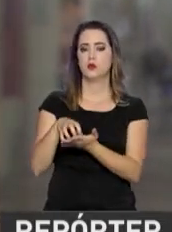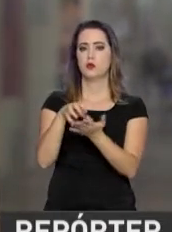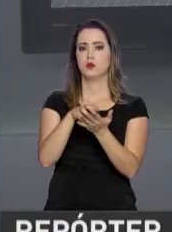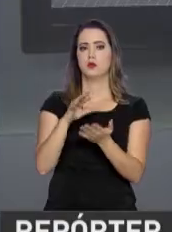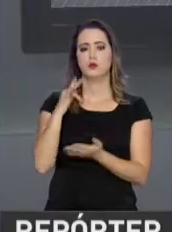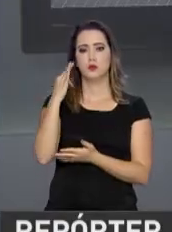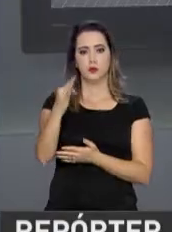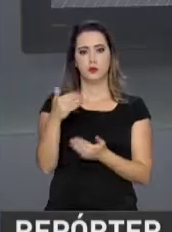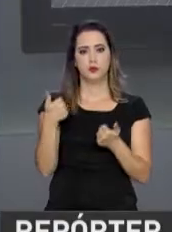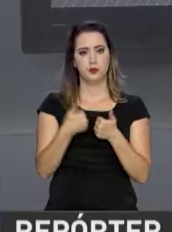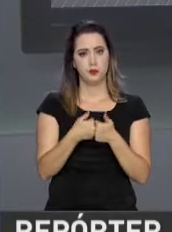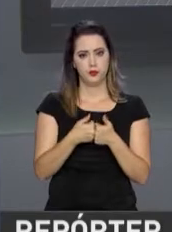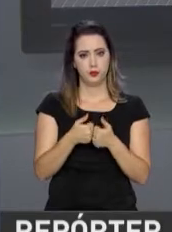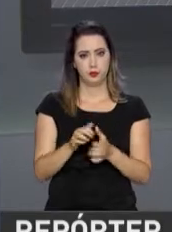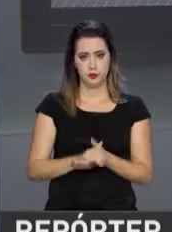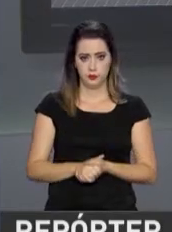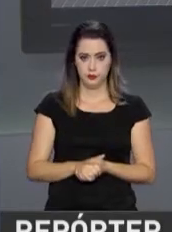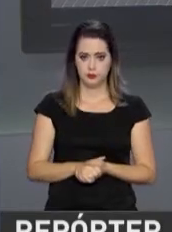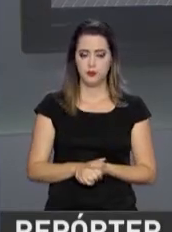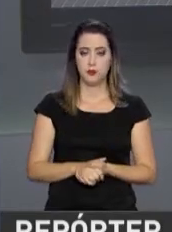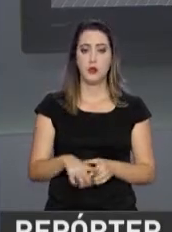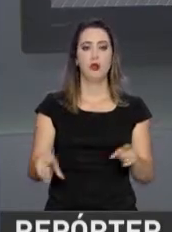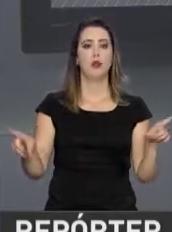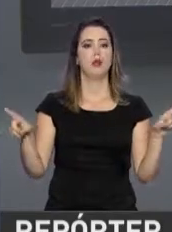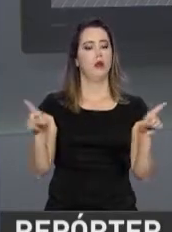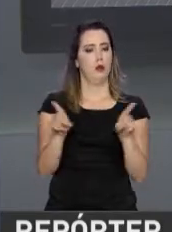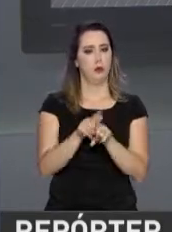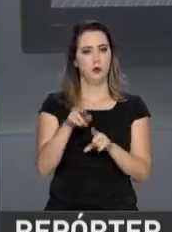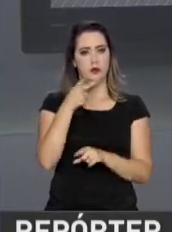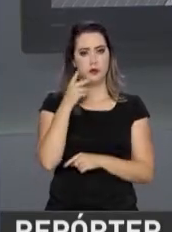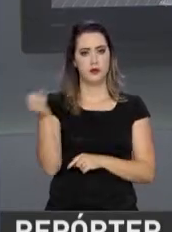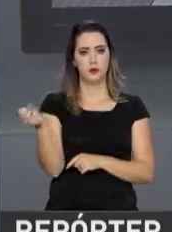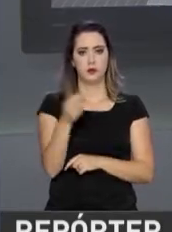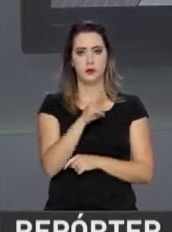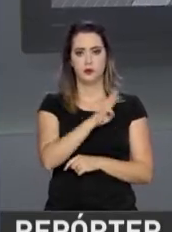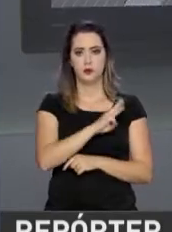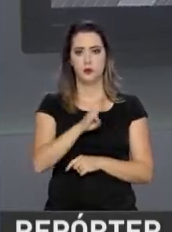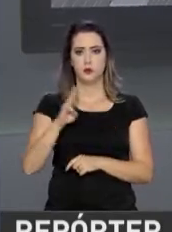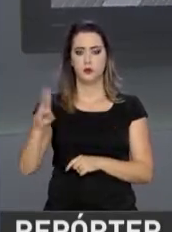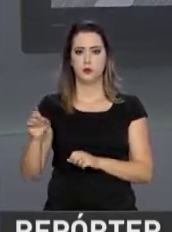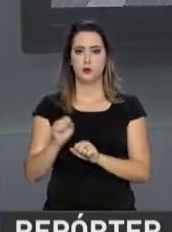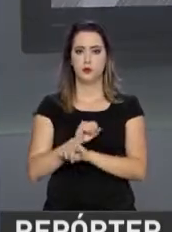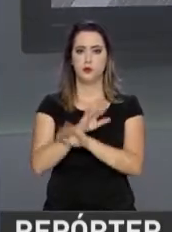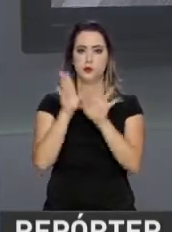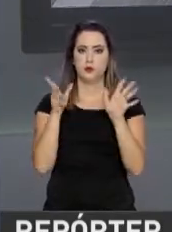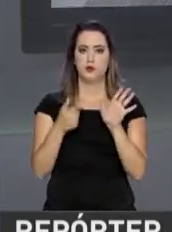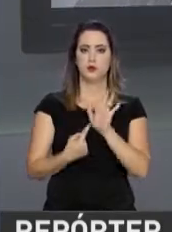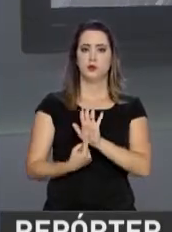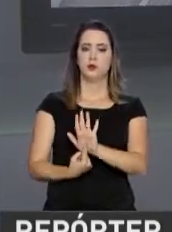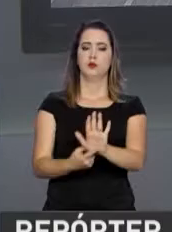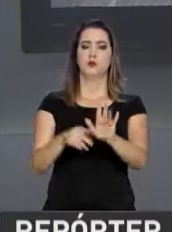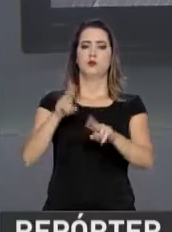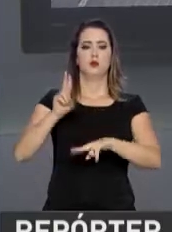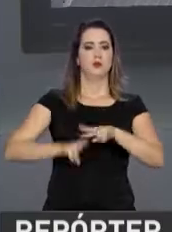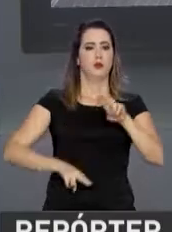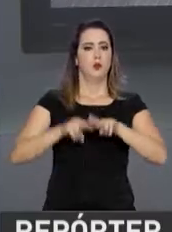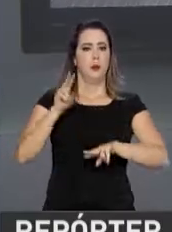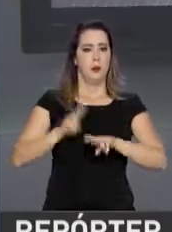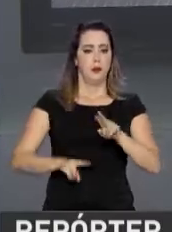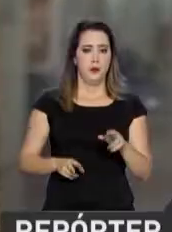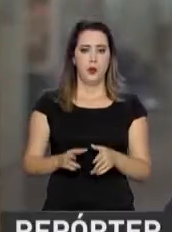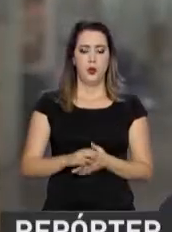próximo o ministro também falou das novas ferramentas do portal da transparência que serão lançadas em